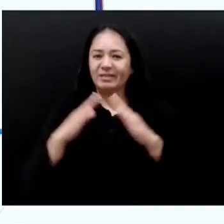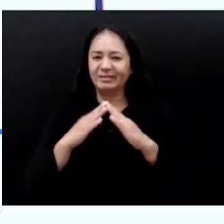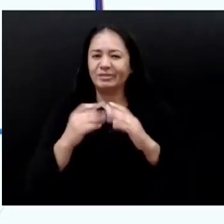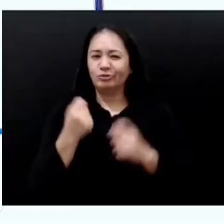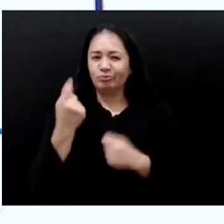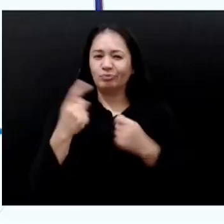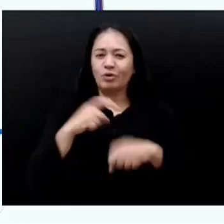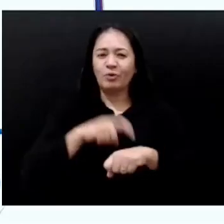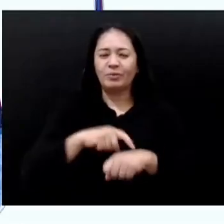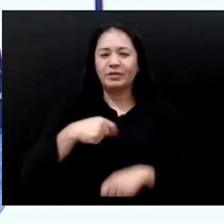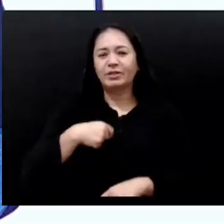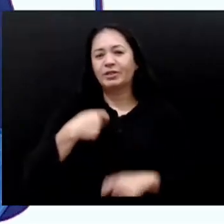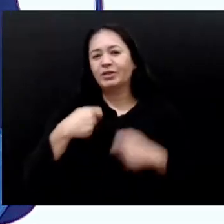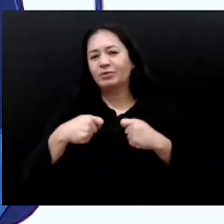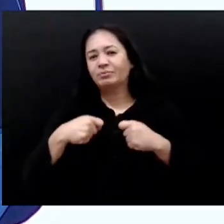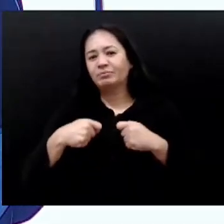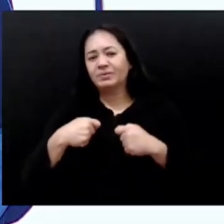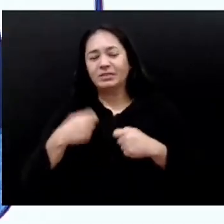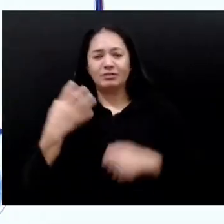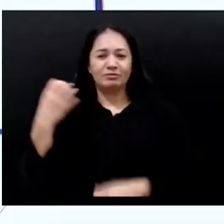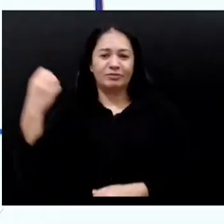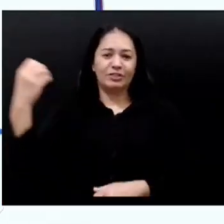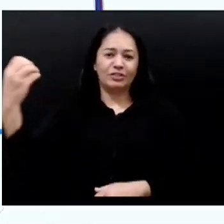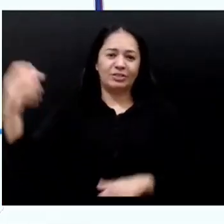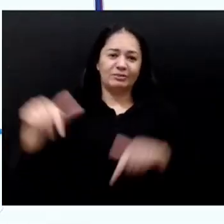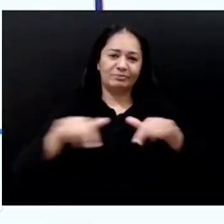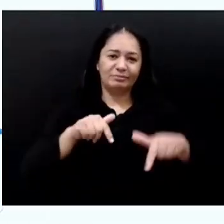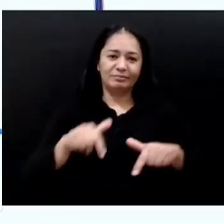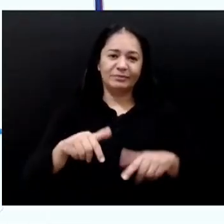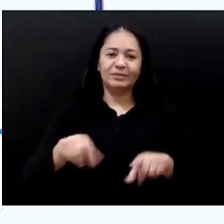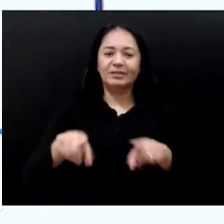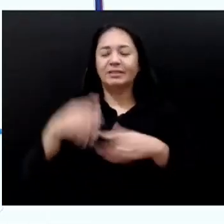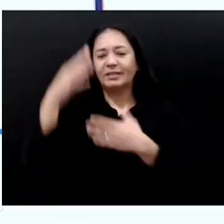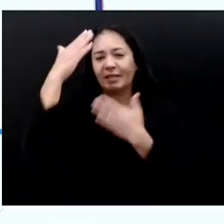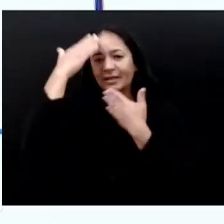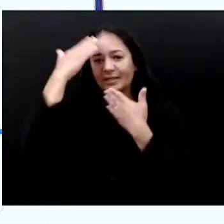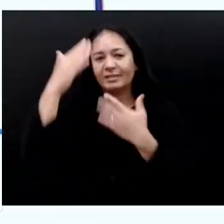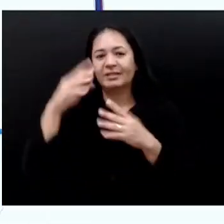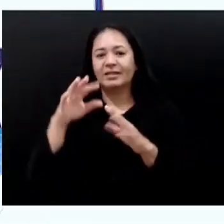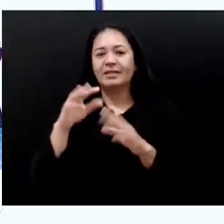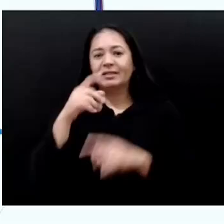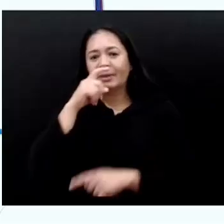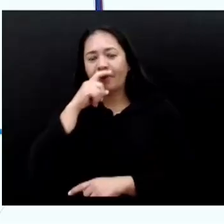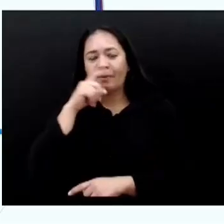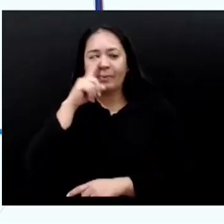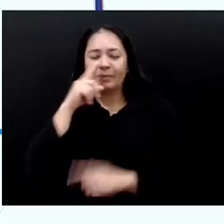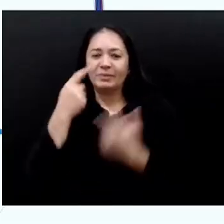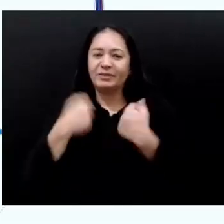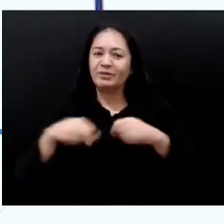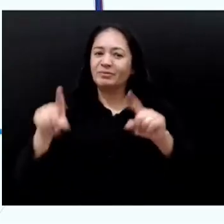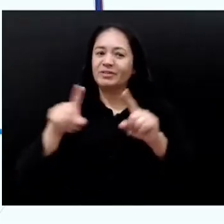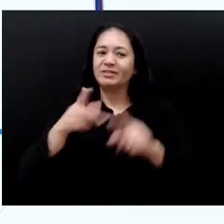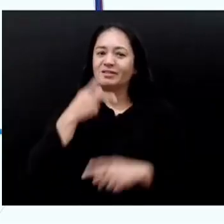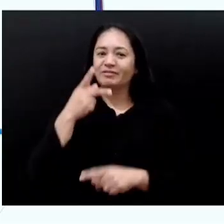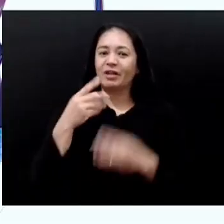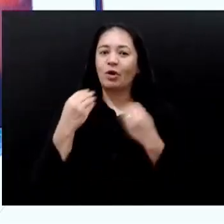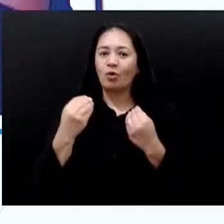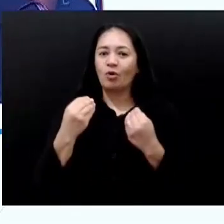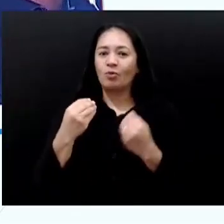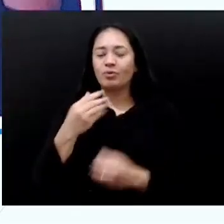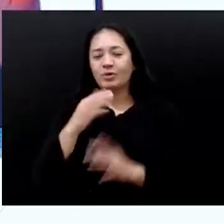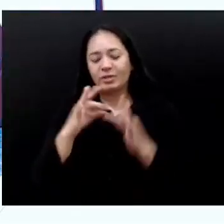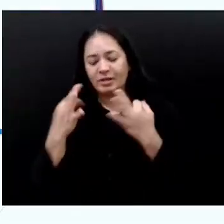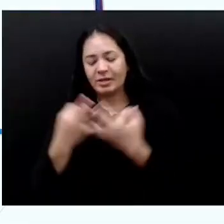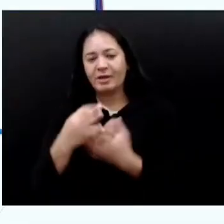etc. Queria agradecer também meus pais. Acho que eu não preciso falar muito para mostrar o quanto meus pais me trouxeram por esse caminho, né? Minha mãe